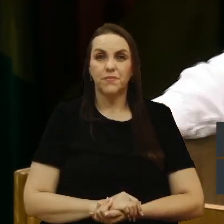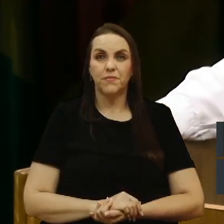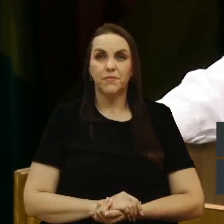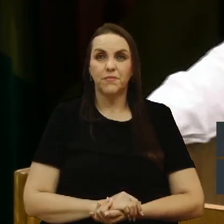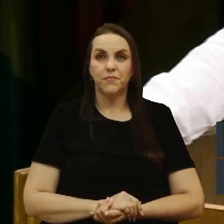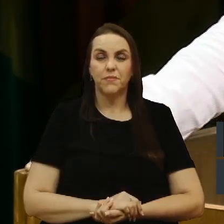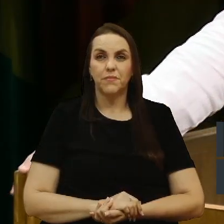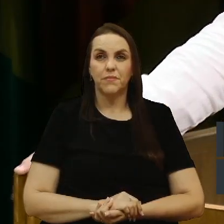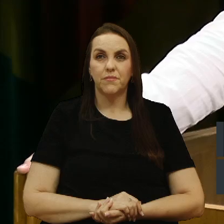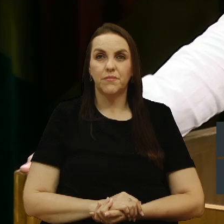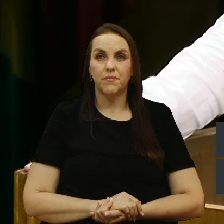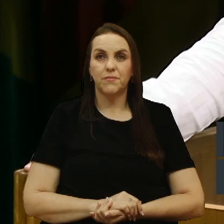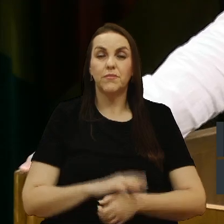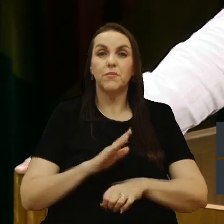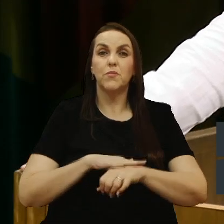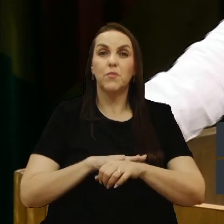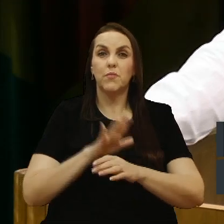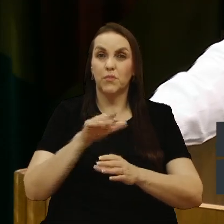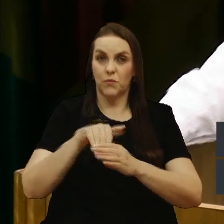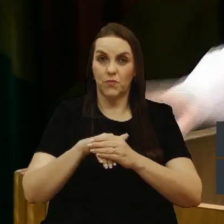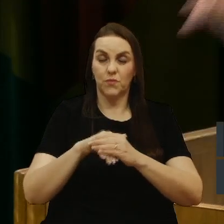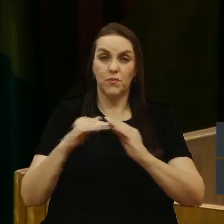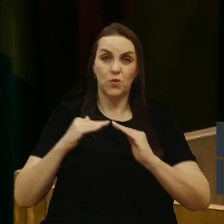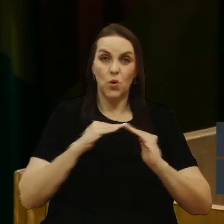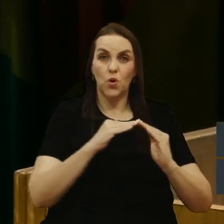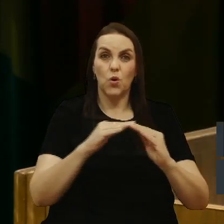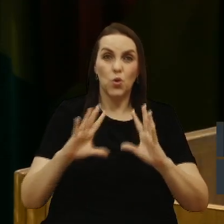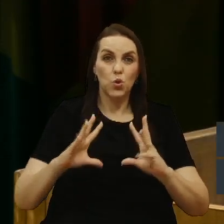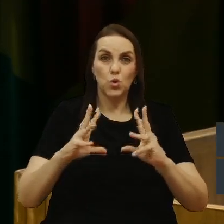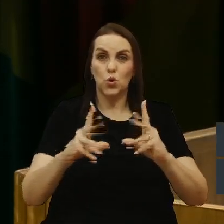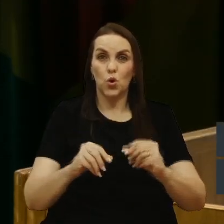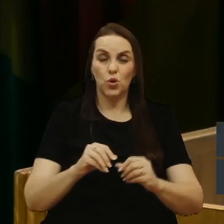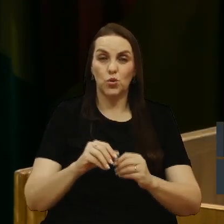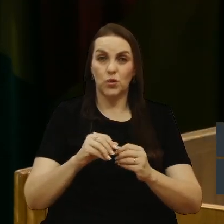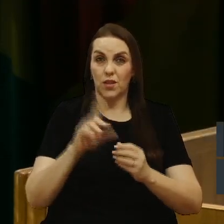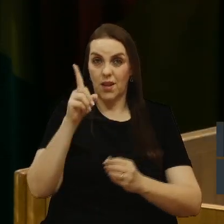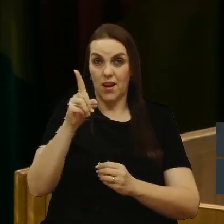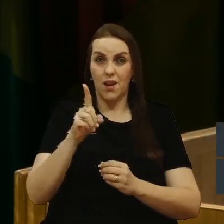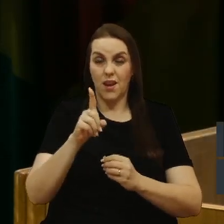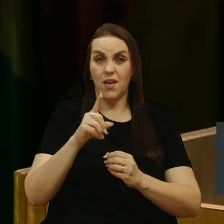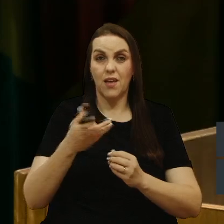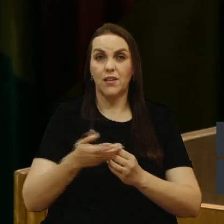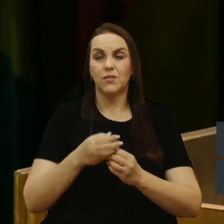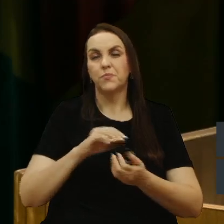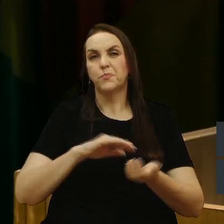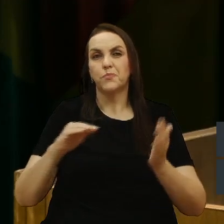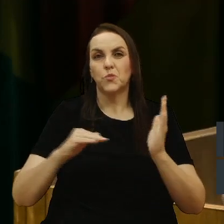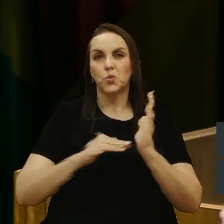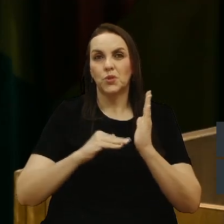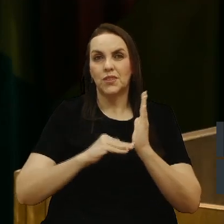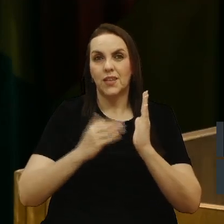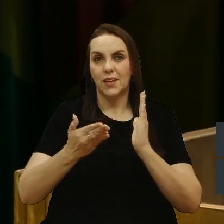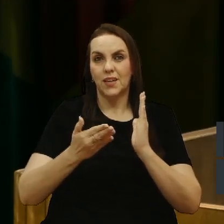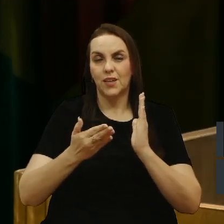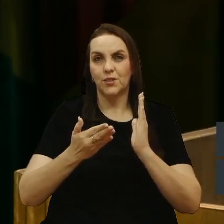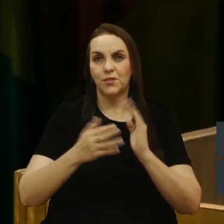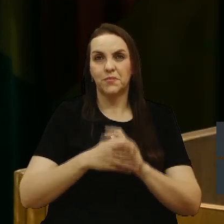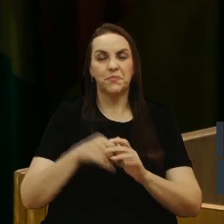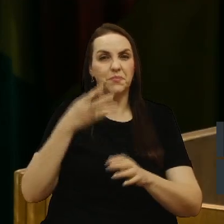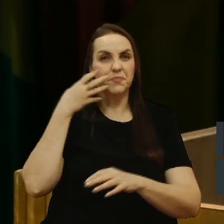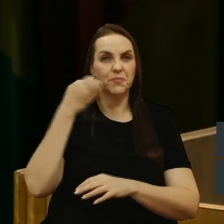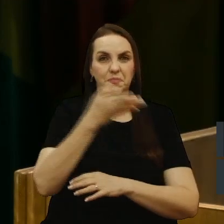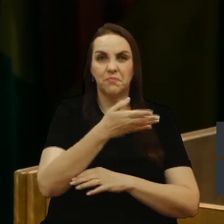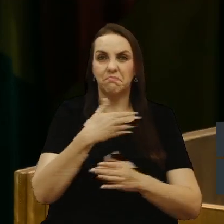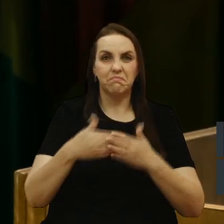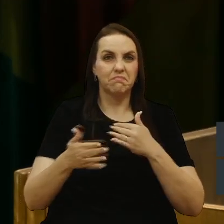E quando nós tivemos uma votação unânime no Senado Federal, nós tivemos um recado específico, vereador Zé de Abreu. Independente de ser de direita, de ser de